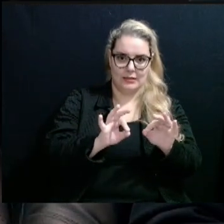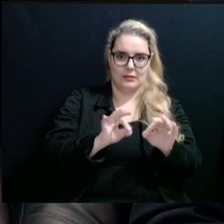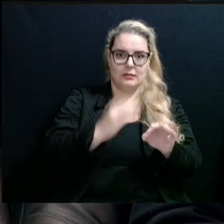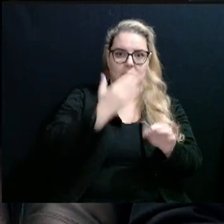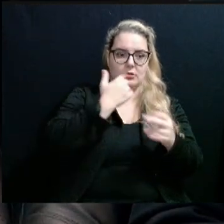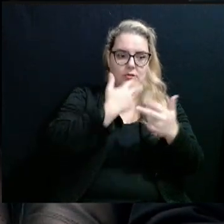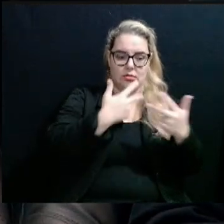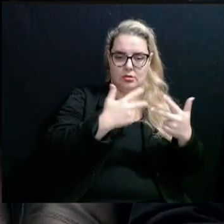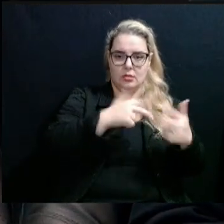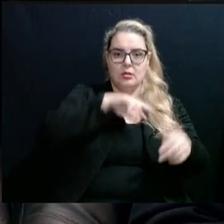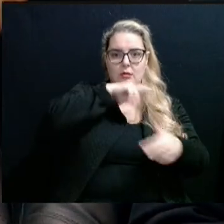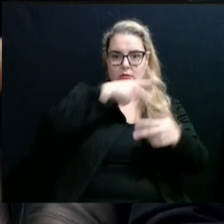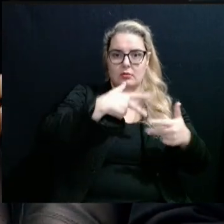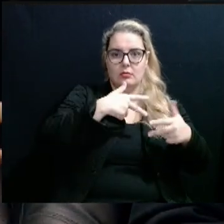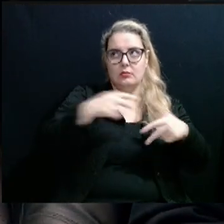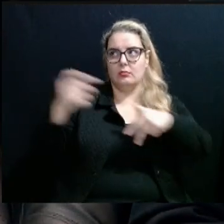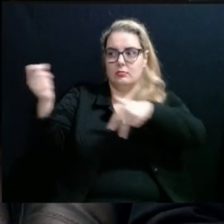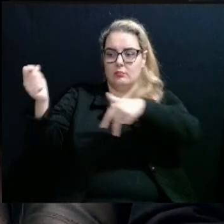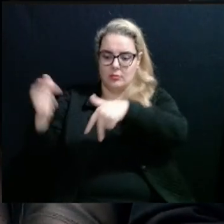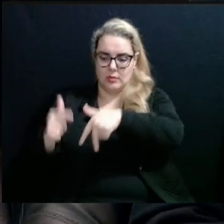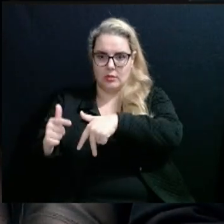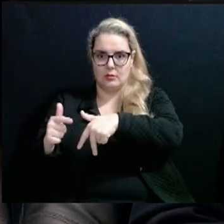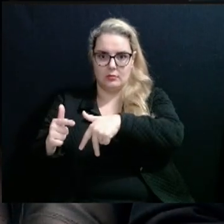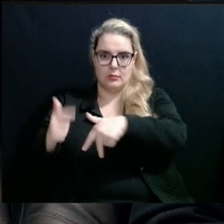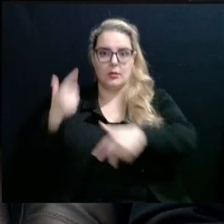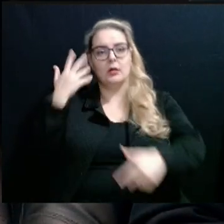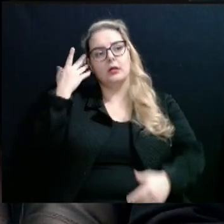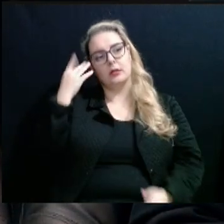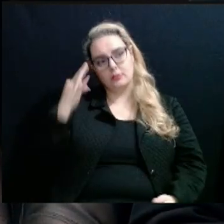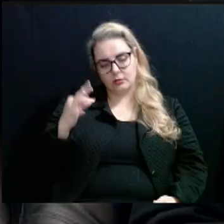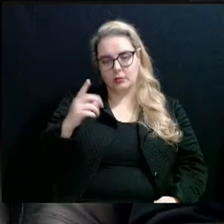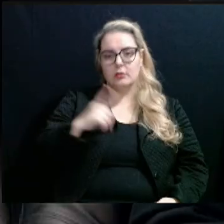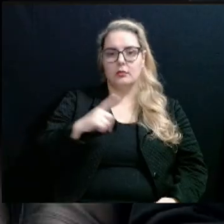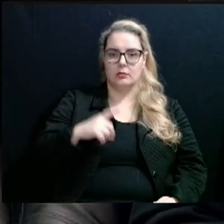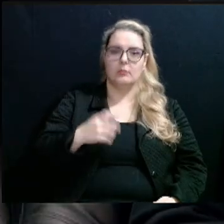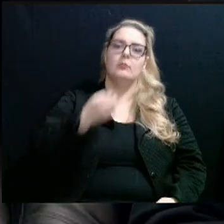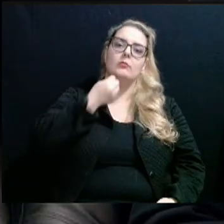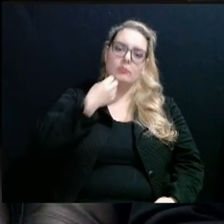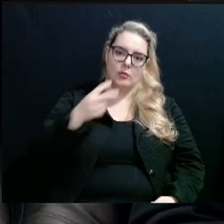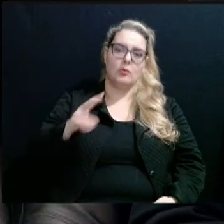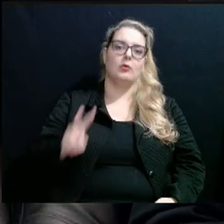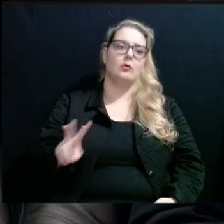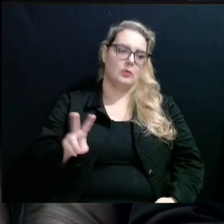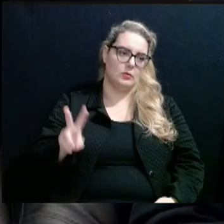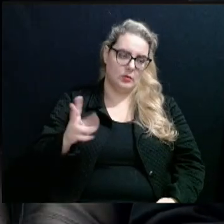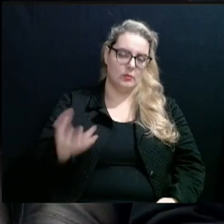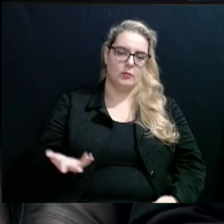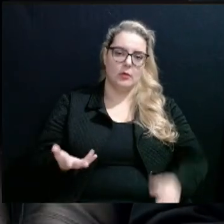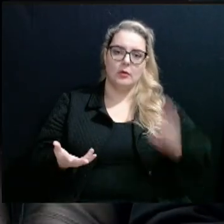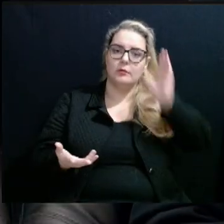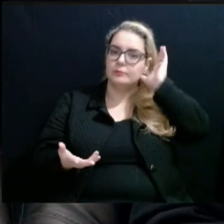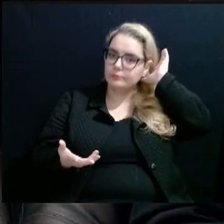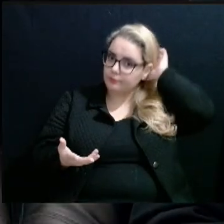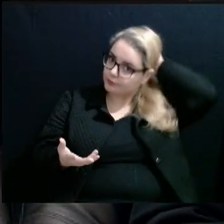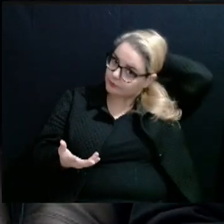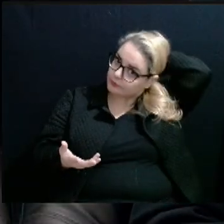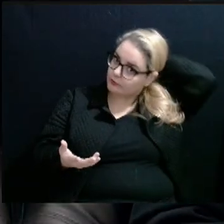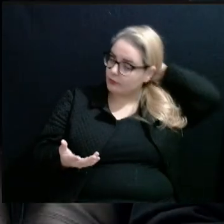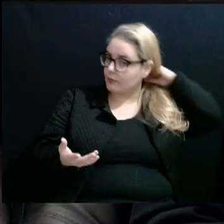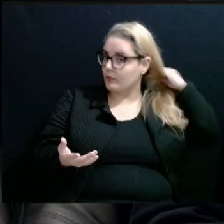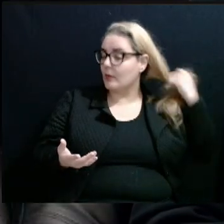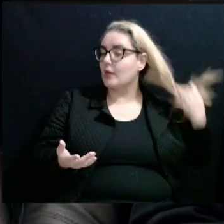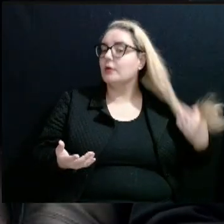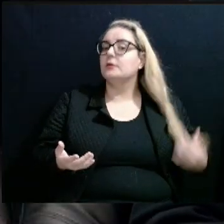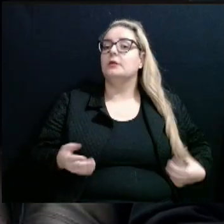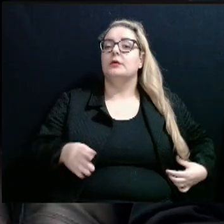ao sol, teoricamente, você teria bons níveis de vitamina D. E a vitamina B12, a